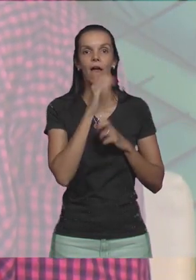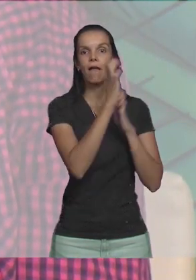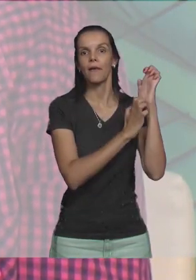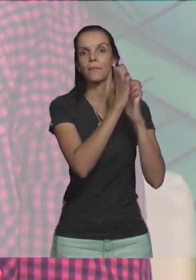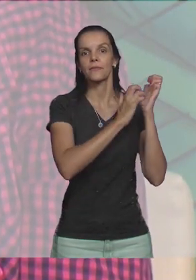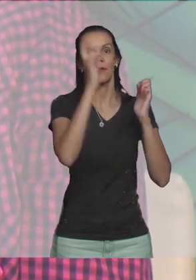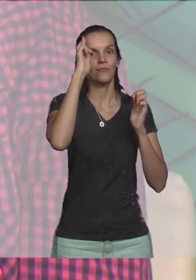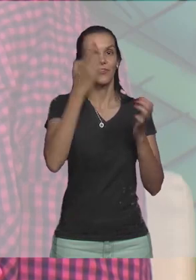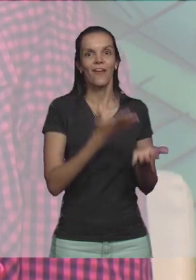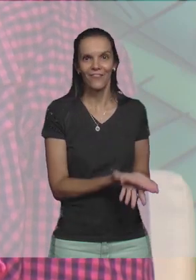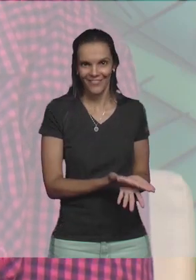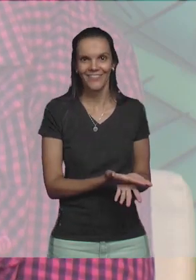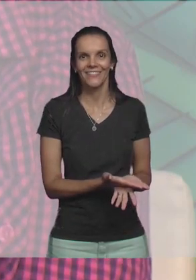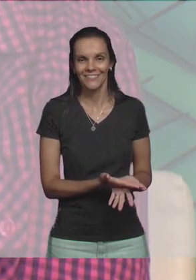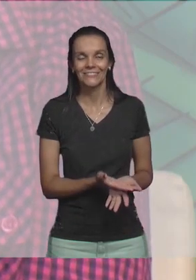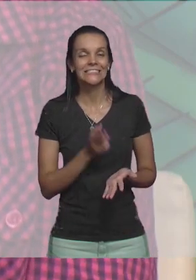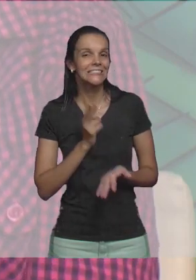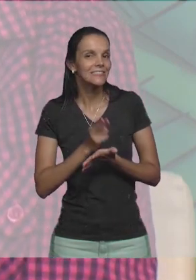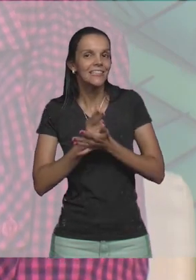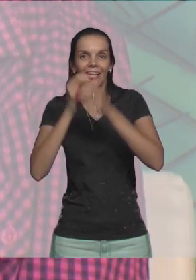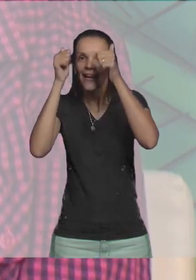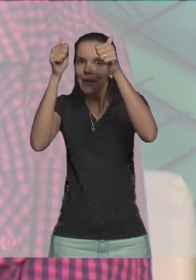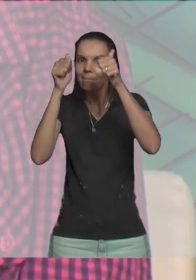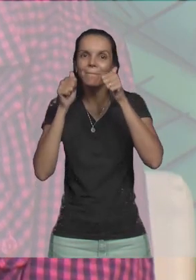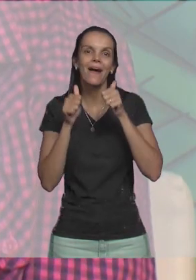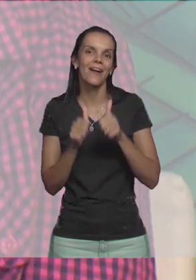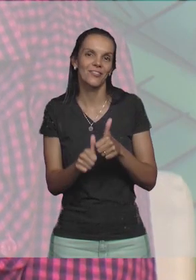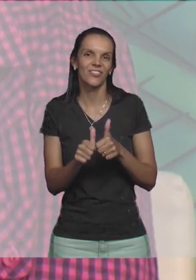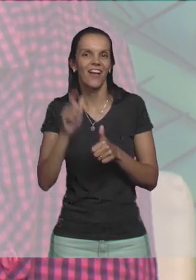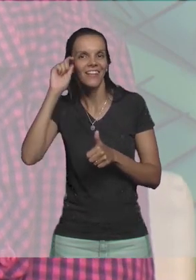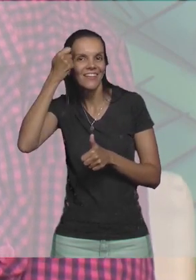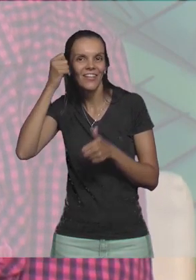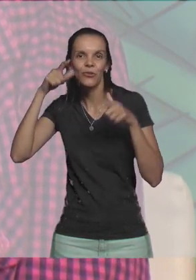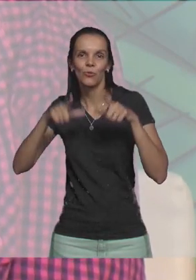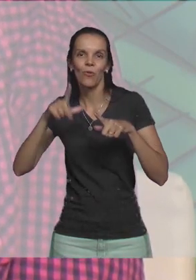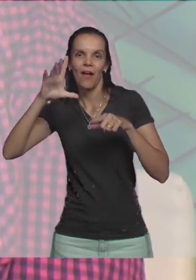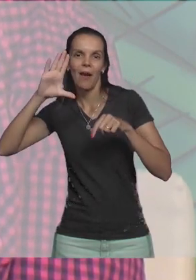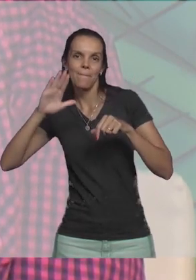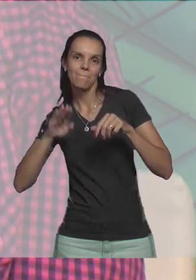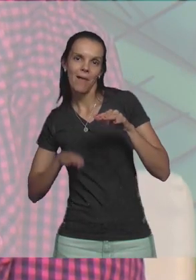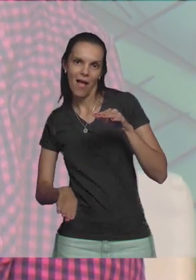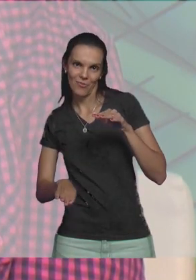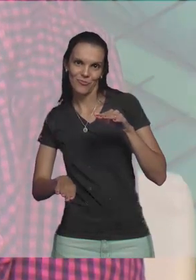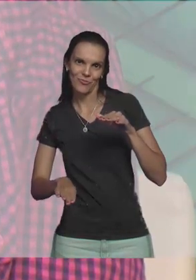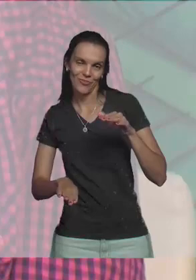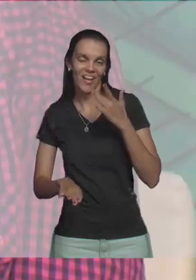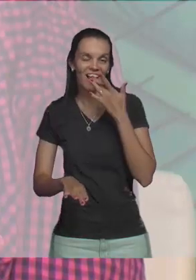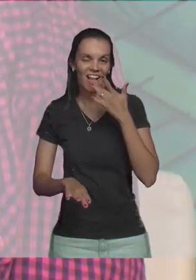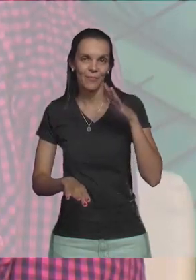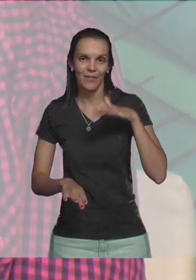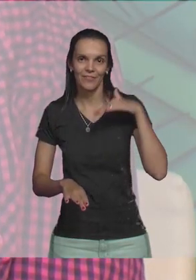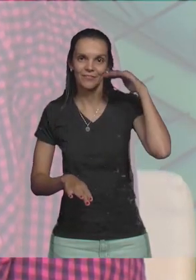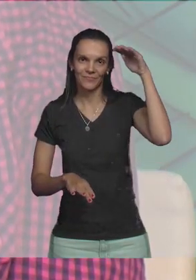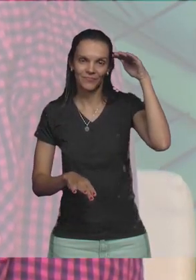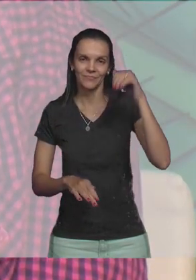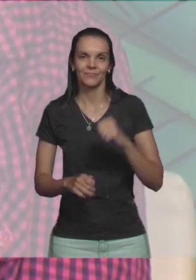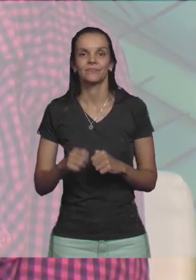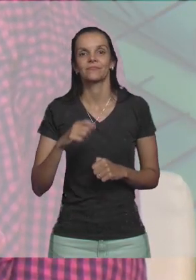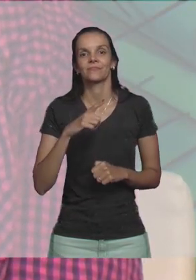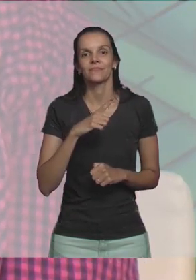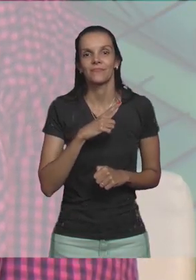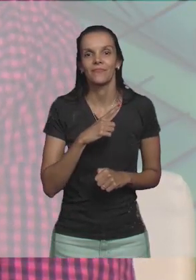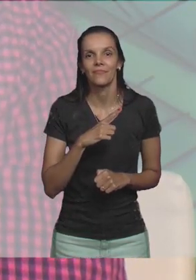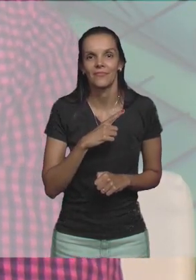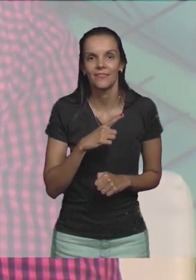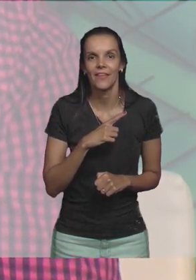lugar, né? A gente já tem esse lugar, que é o mesmo lugar. Se a gente for pensar na mulher negra, né? A gente tem uma expressão horrível que é o